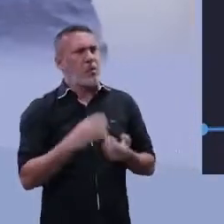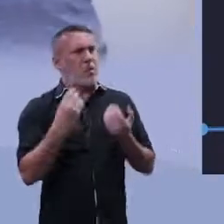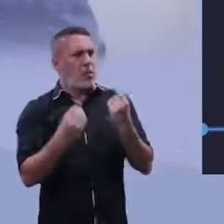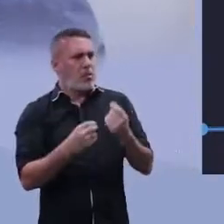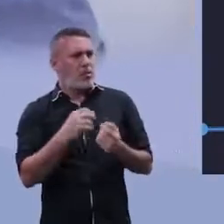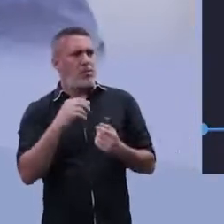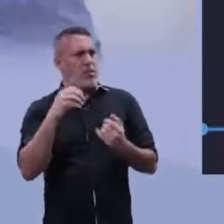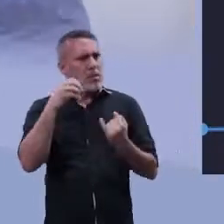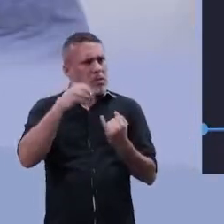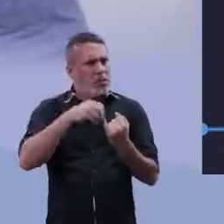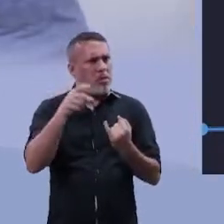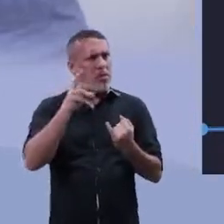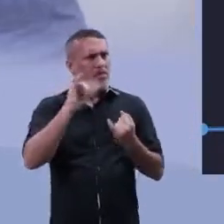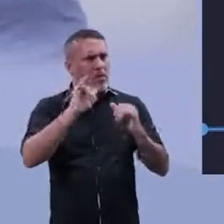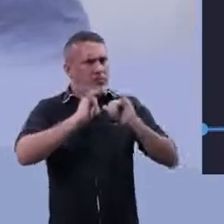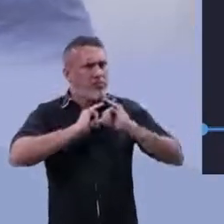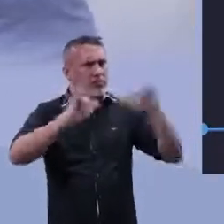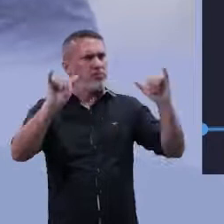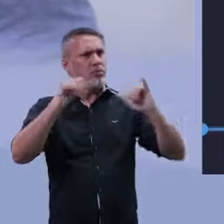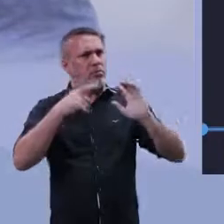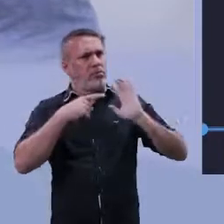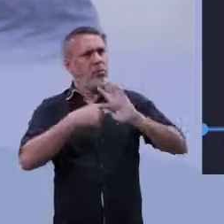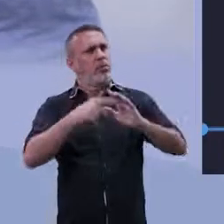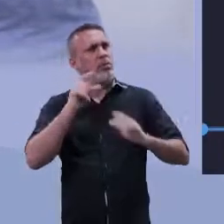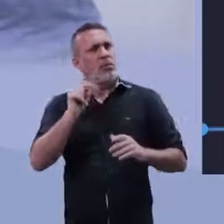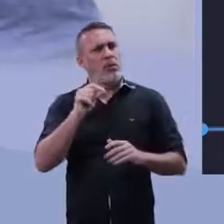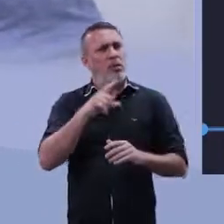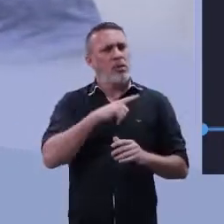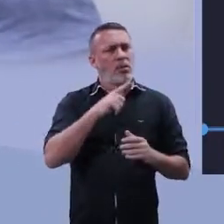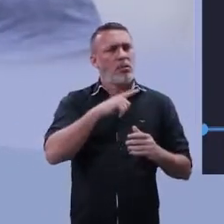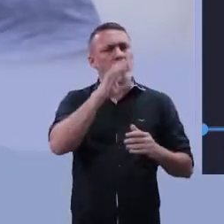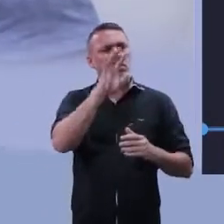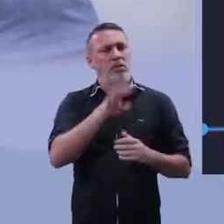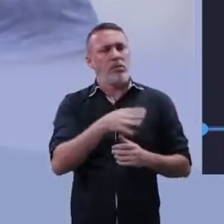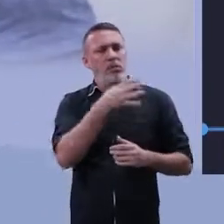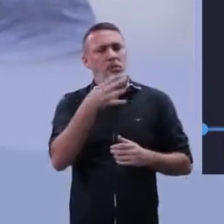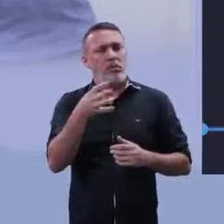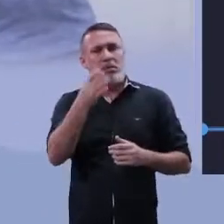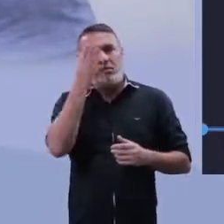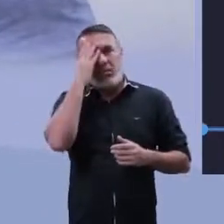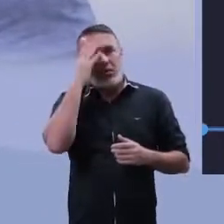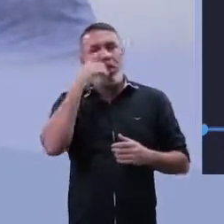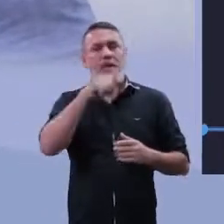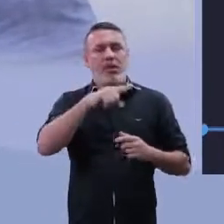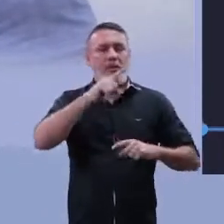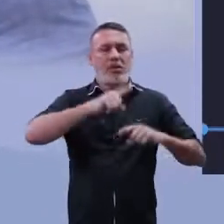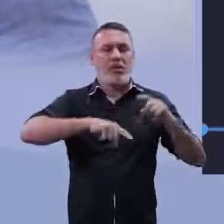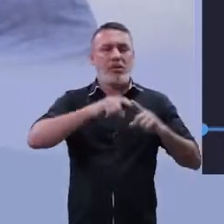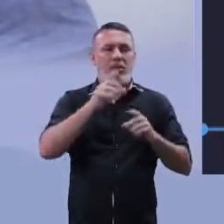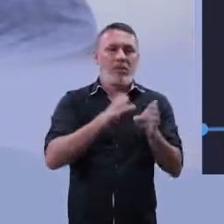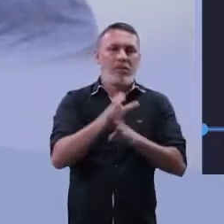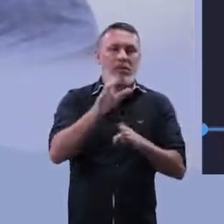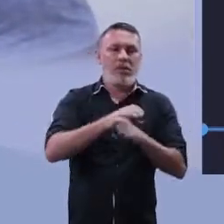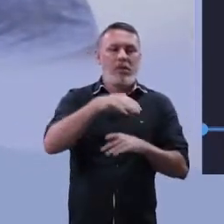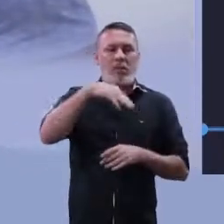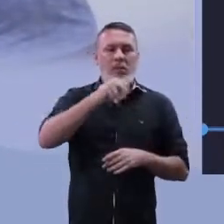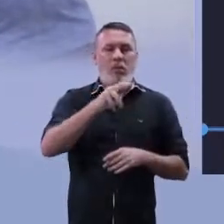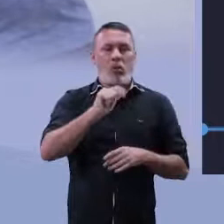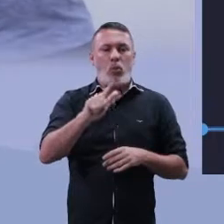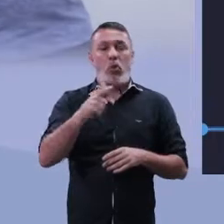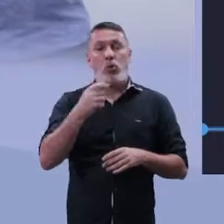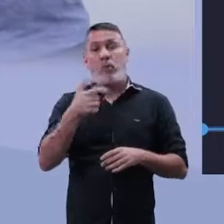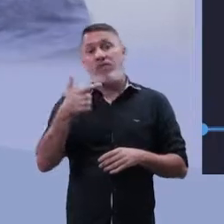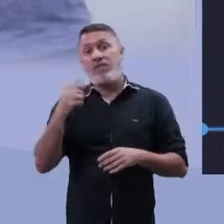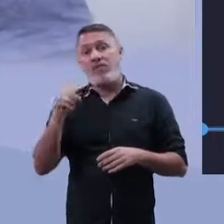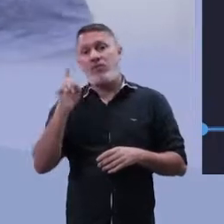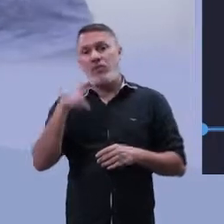quando que eles vão lançar? Quando que eles vão lançar o calendário, na verdade o manual de 2020